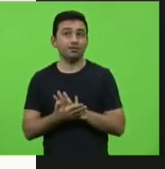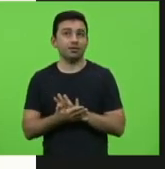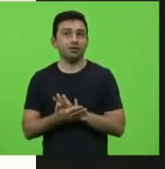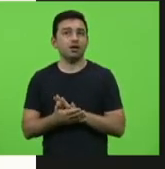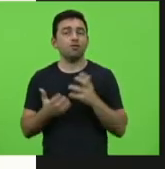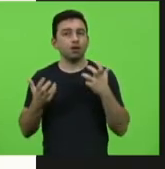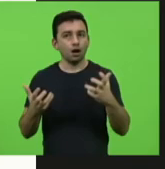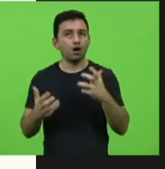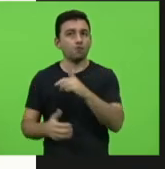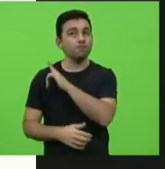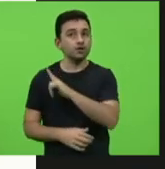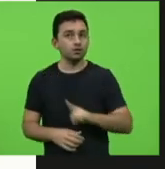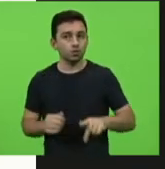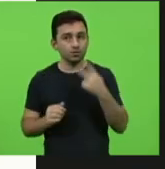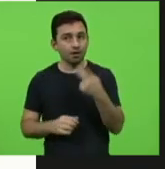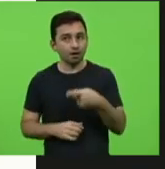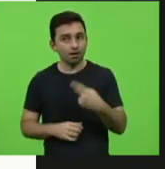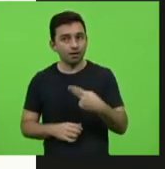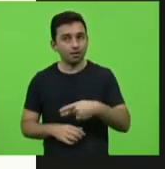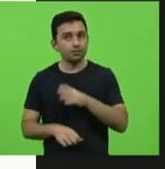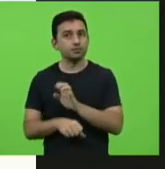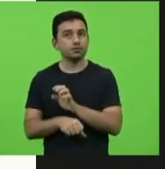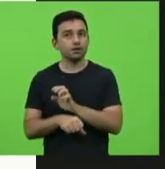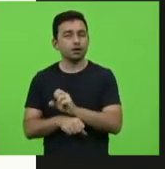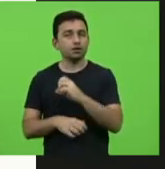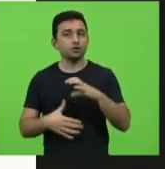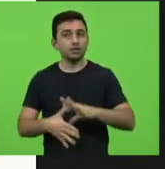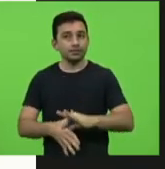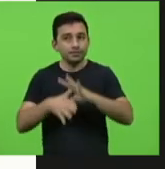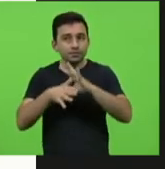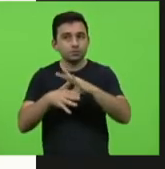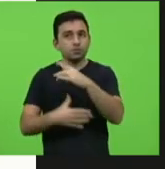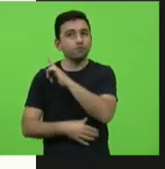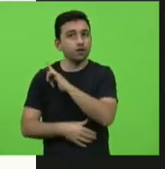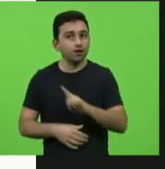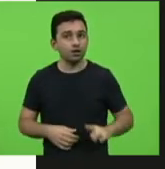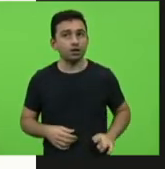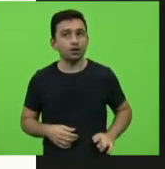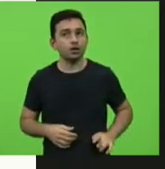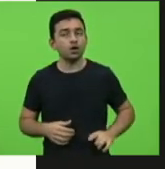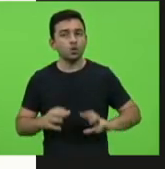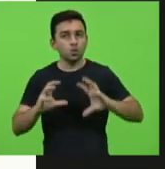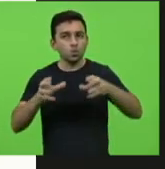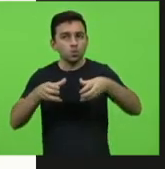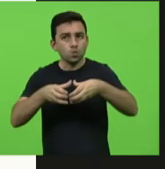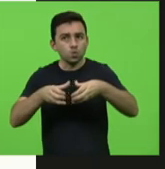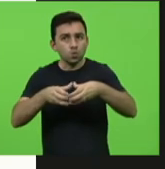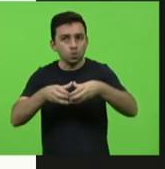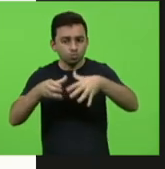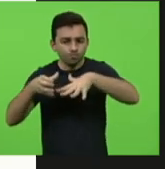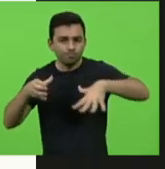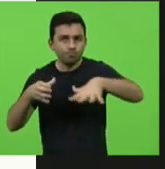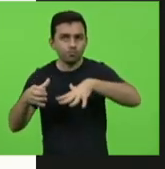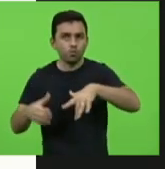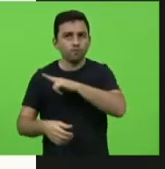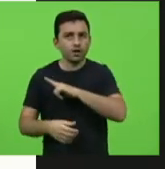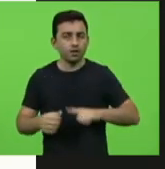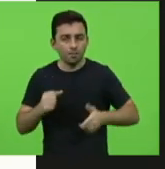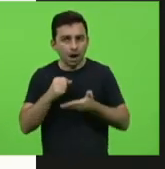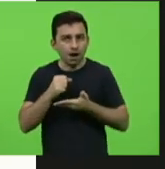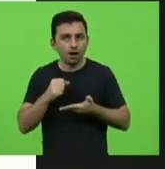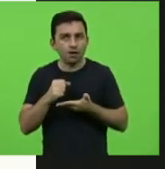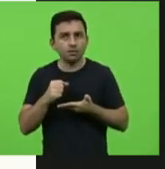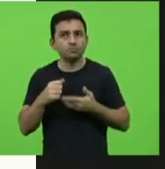do Estado, a liderança do governo, a base governista, tomasse